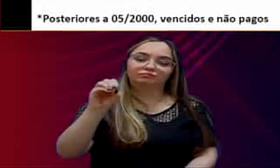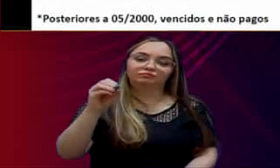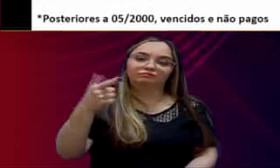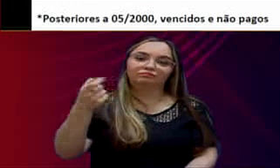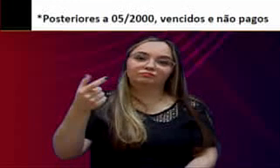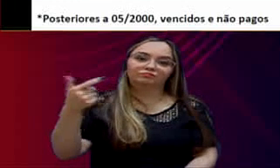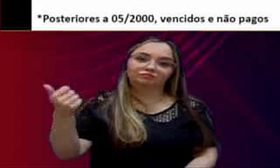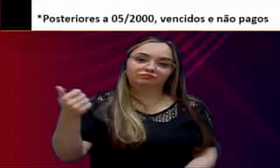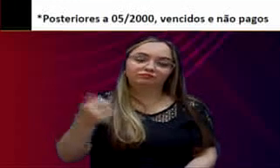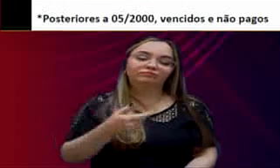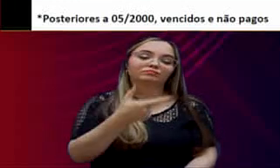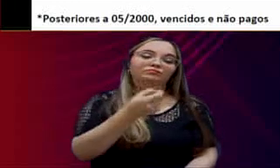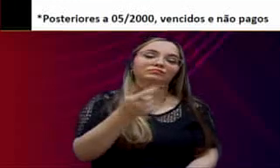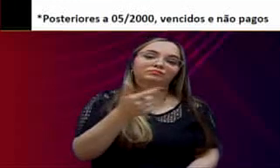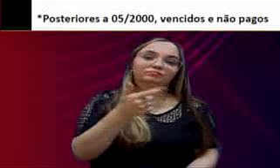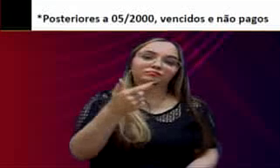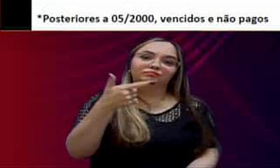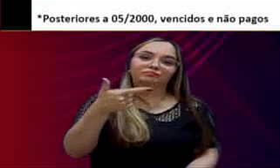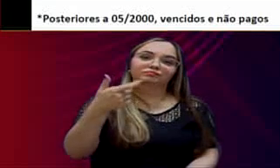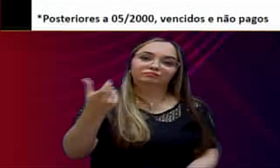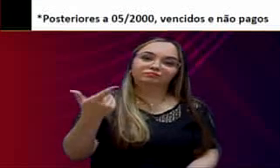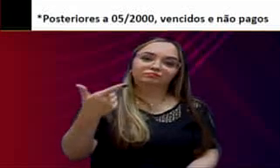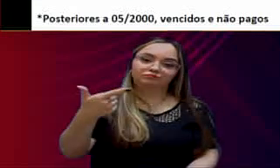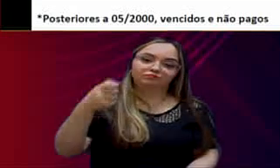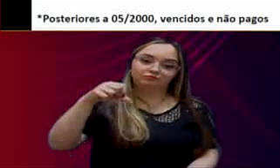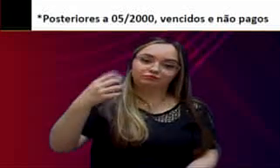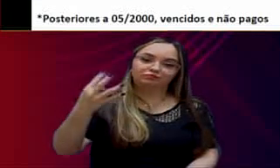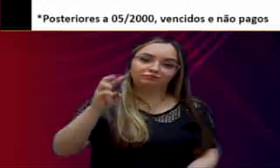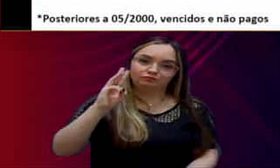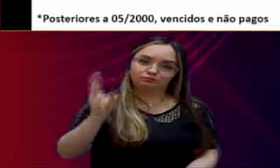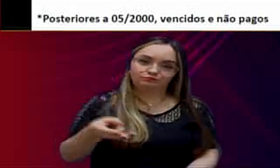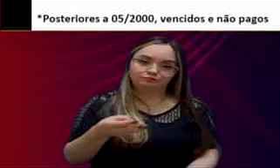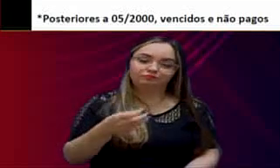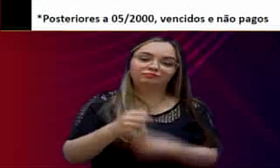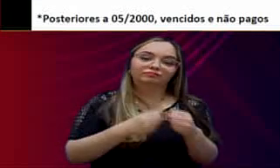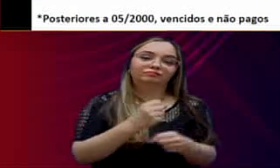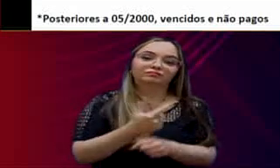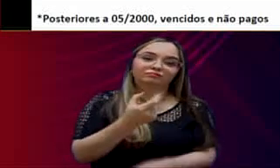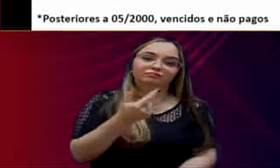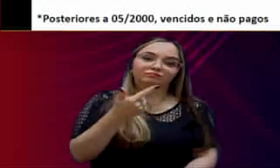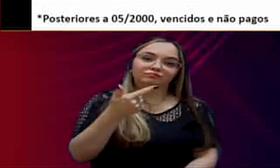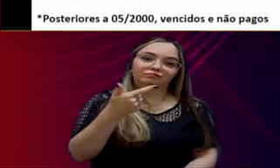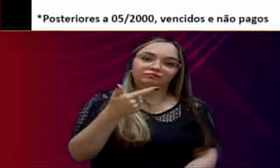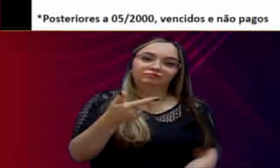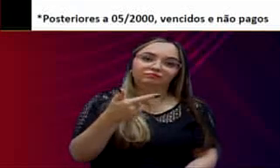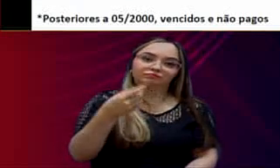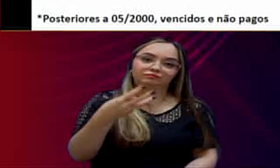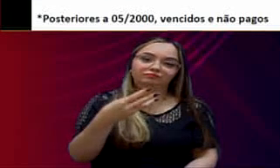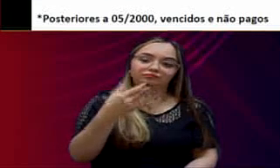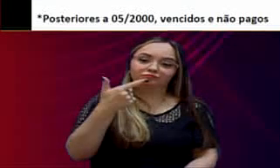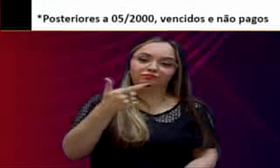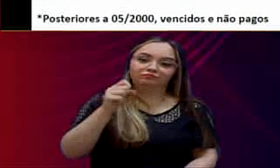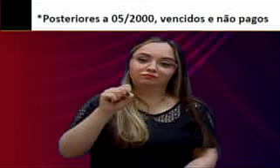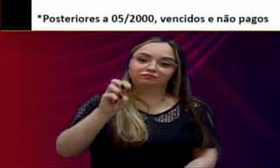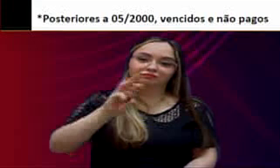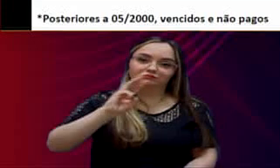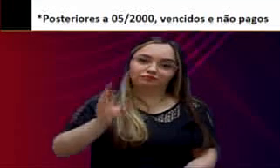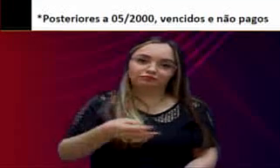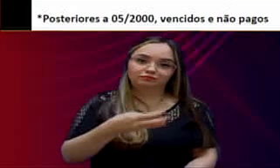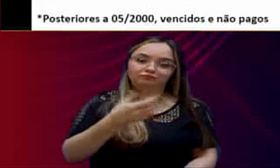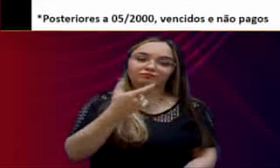2022 294 milhões 835 2023 285 milhões 207